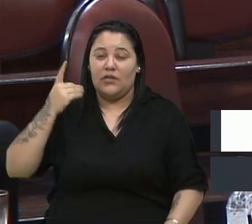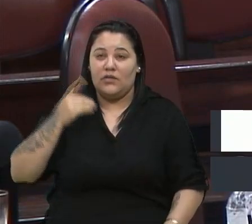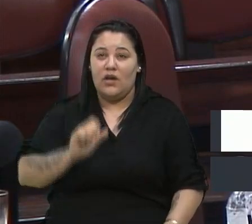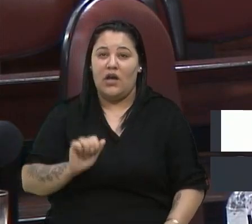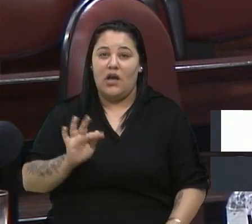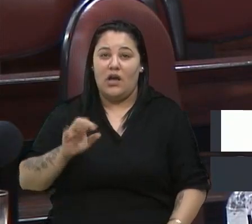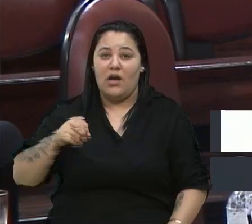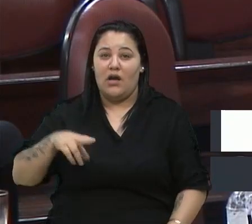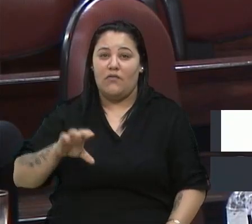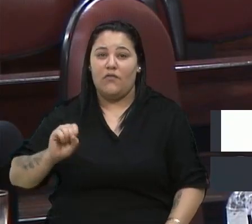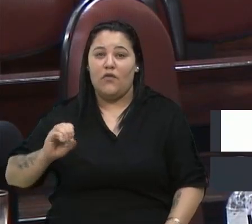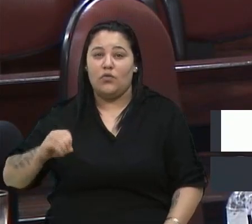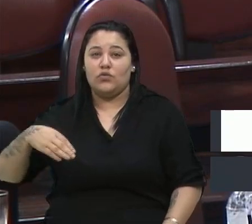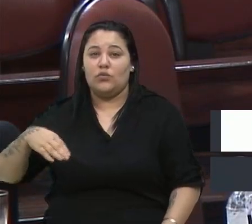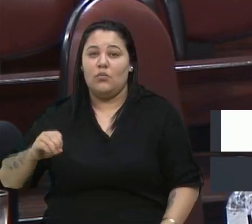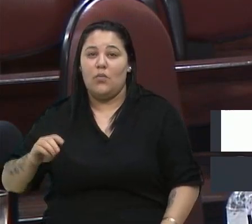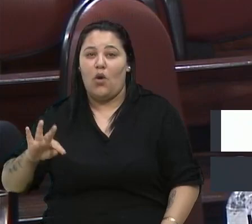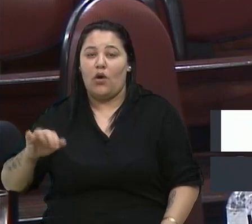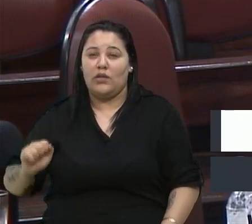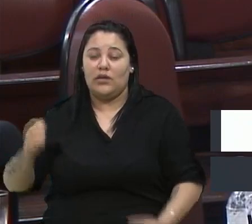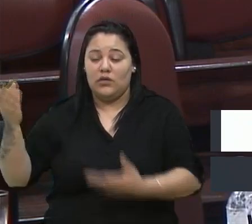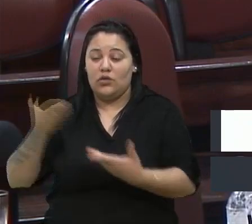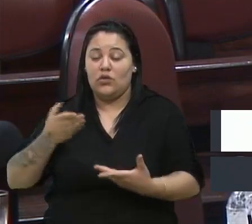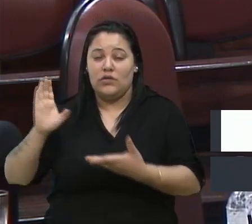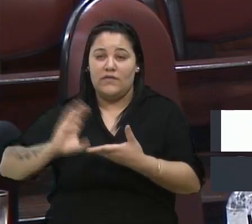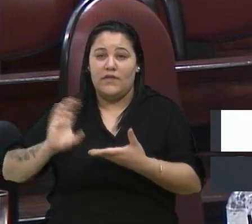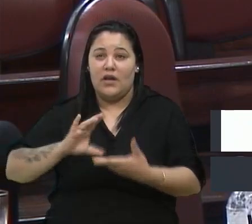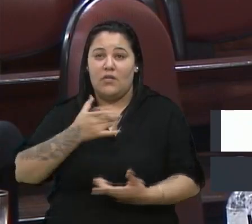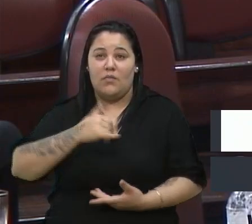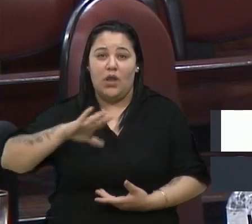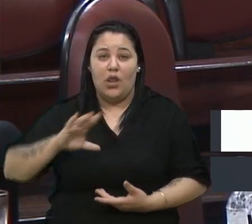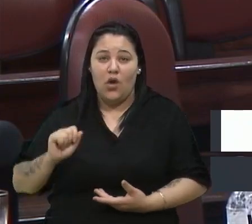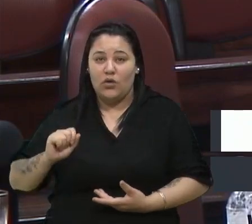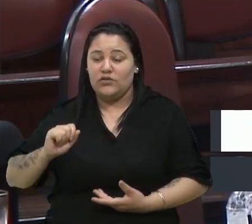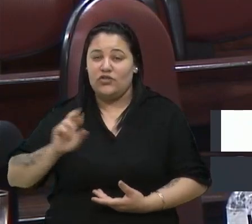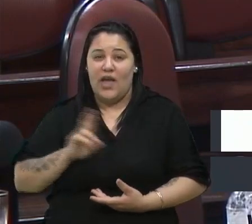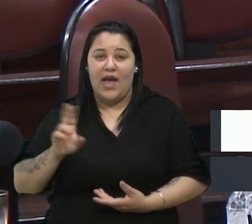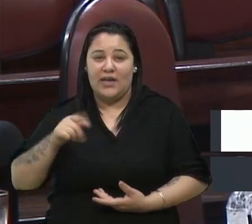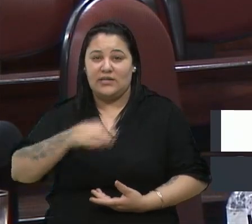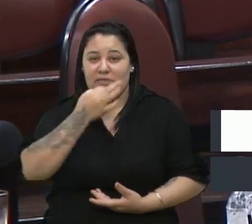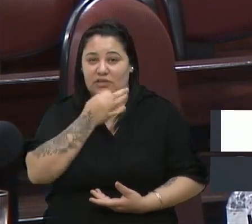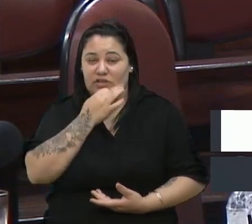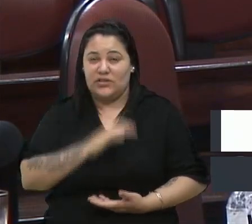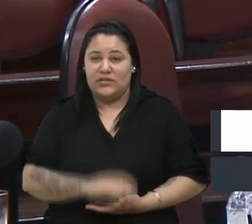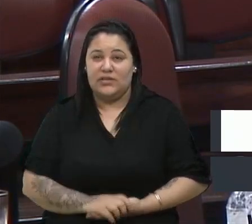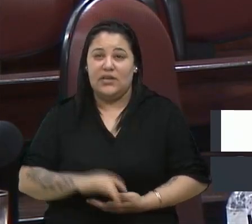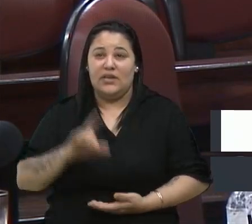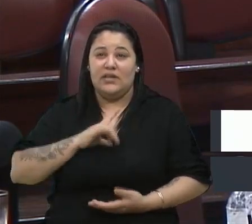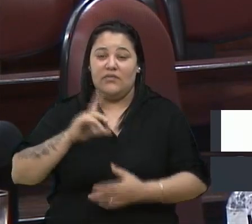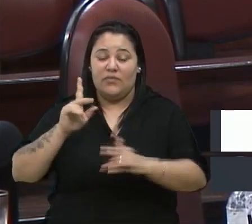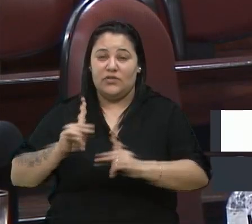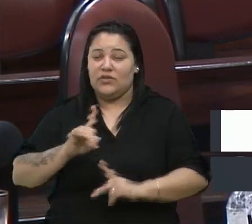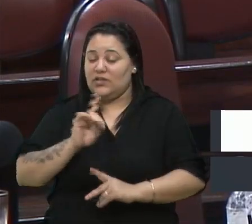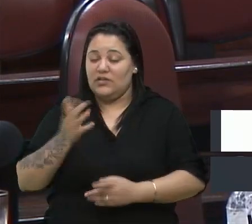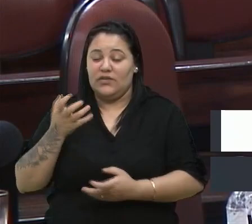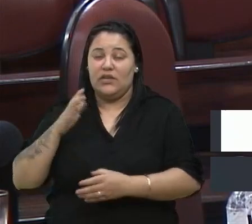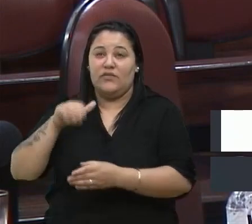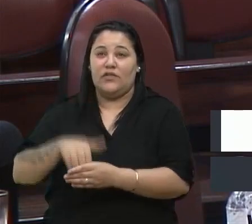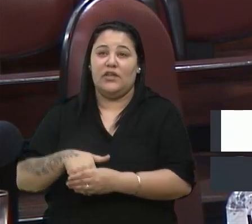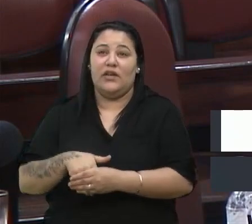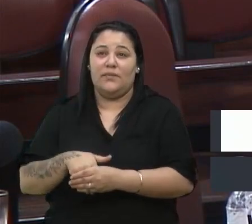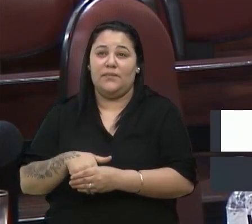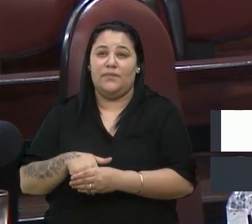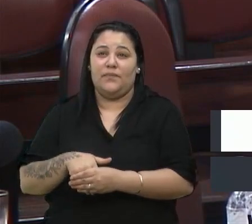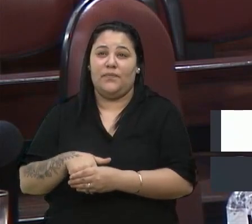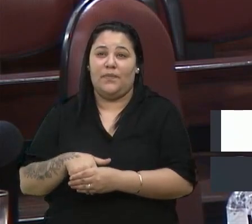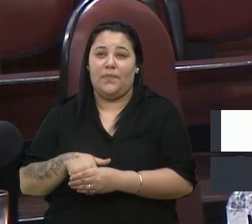milhões de recursos para a nossa cidade. E tenho orgulho de ter ajudado a eleger ele. E quem não queria votar no deputado Afonso Mota, eu pedia voto para a Denise, porque eu sabia